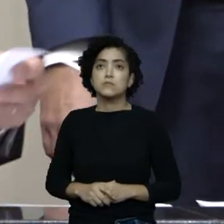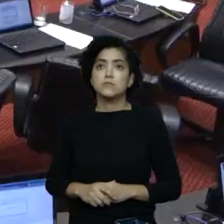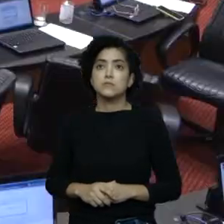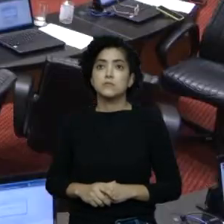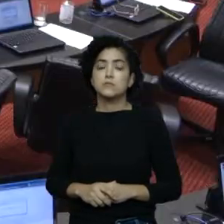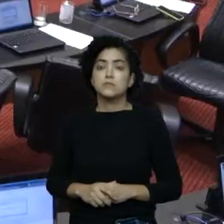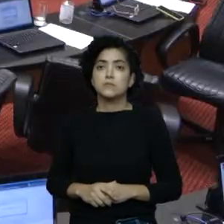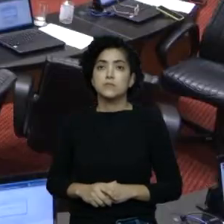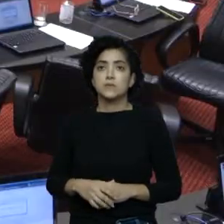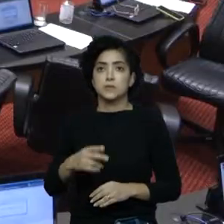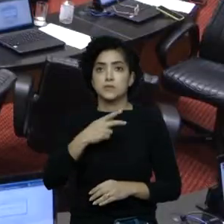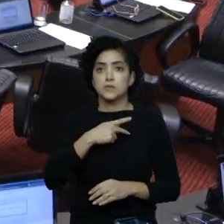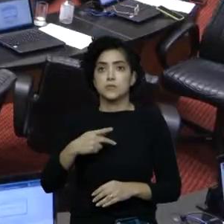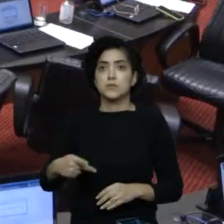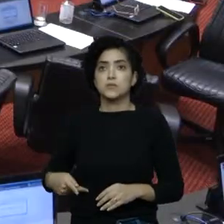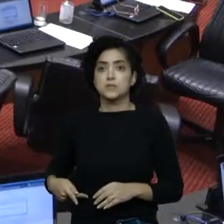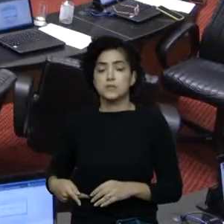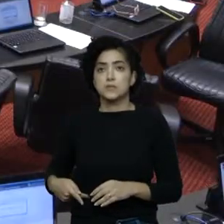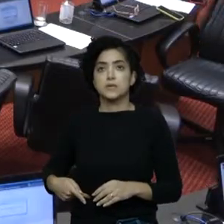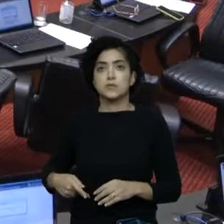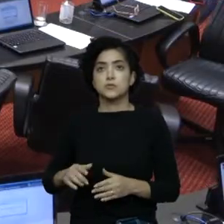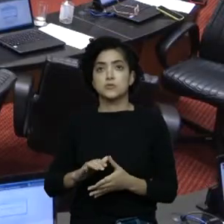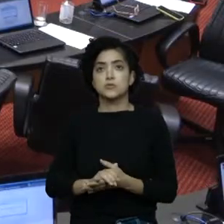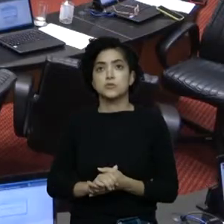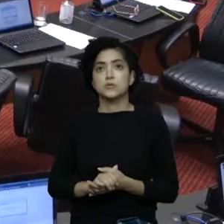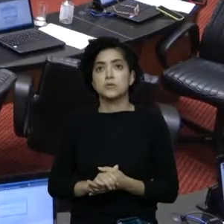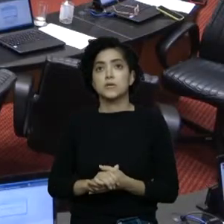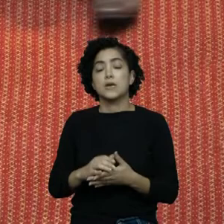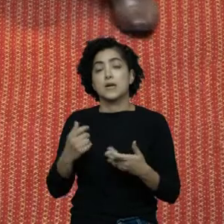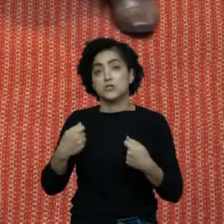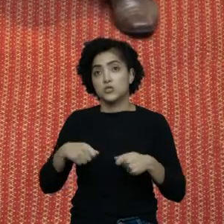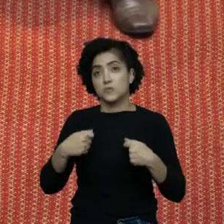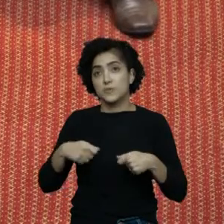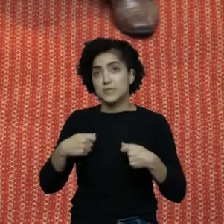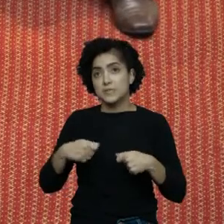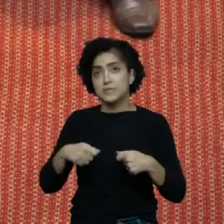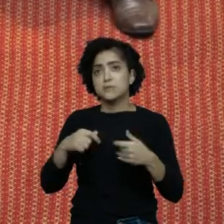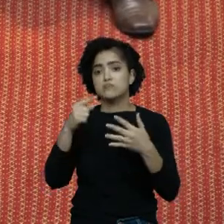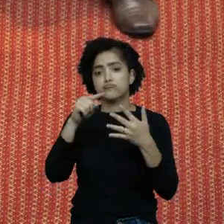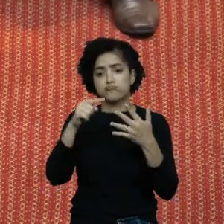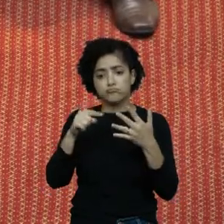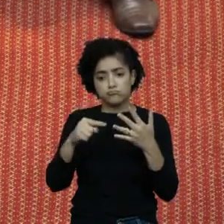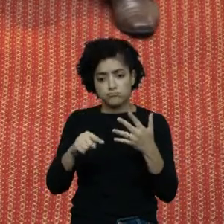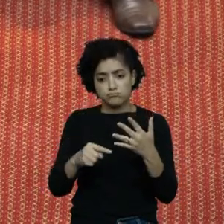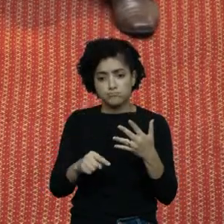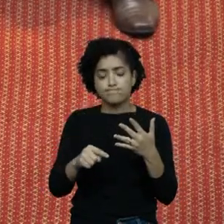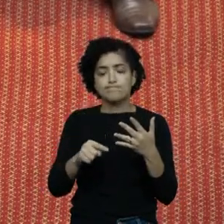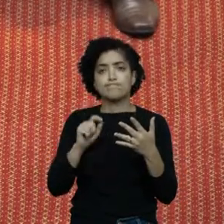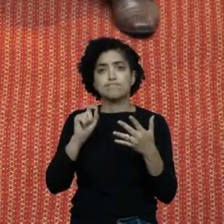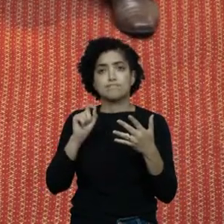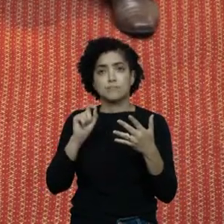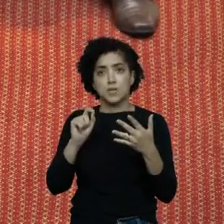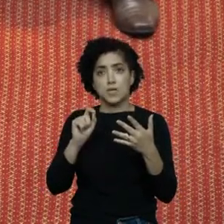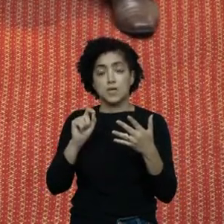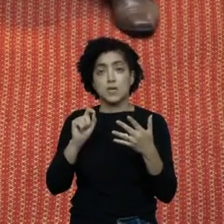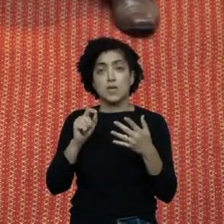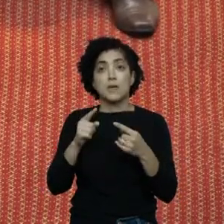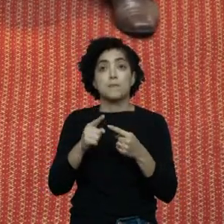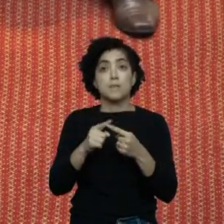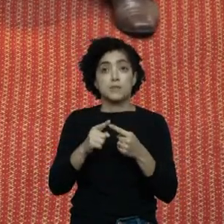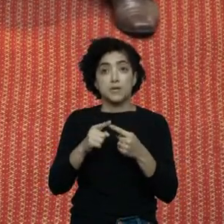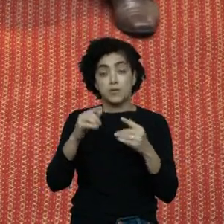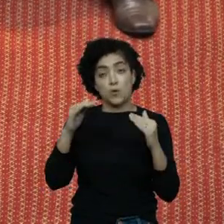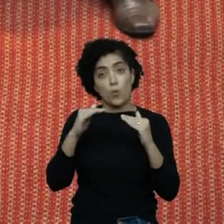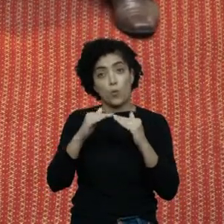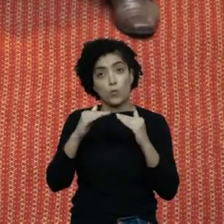João Presidente é nós temos que saber se alguns parâmetros aqui dentro primeiro nós temos chegar a um